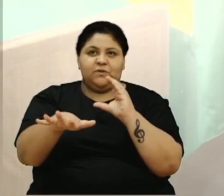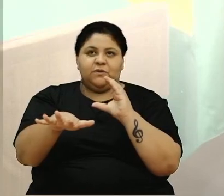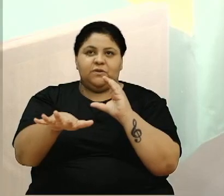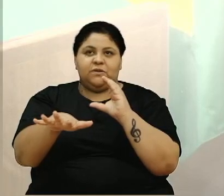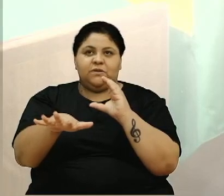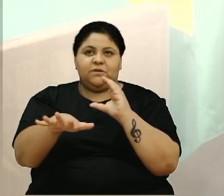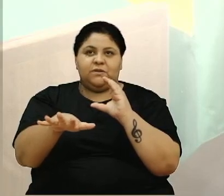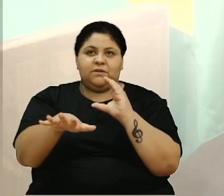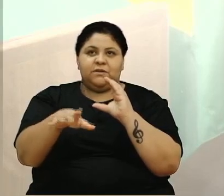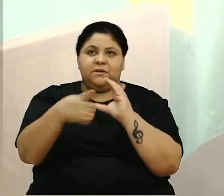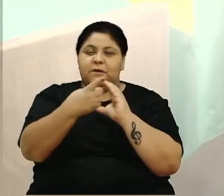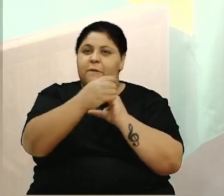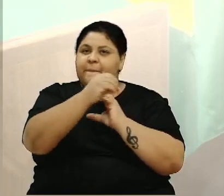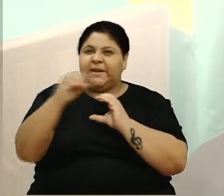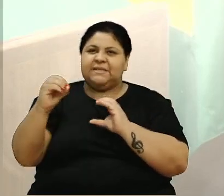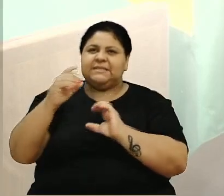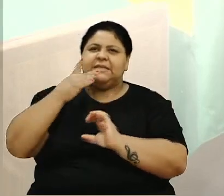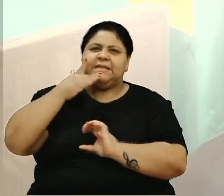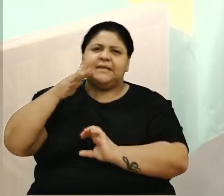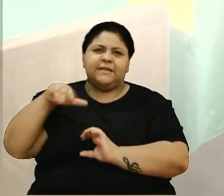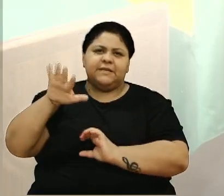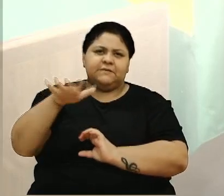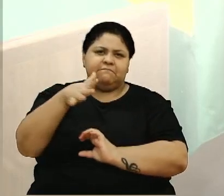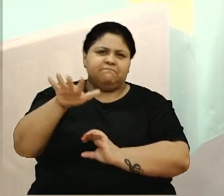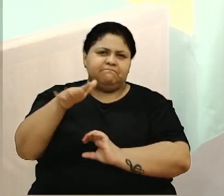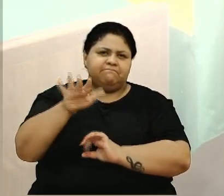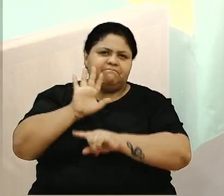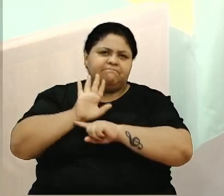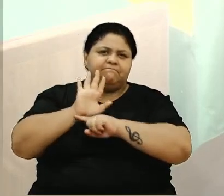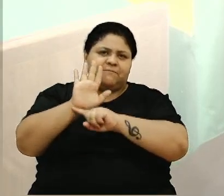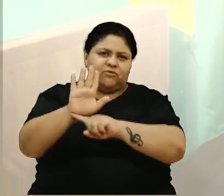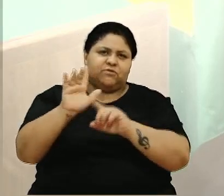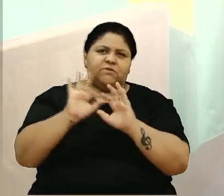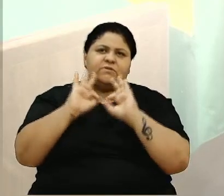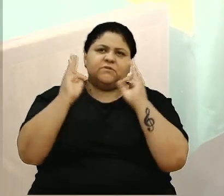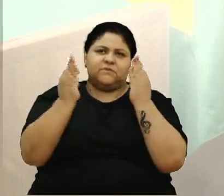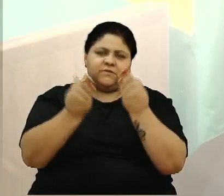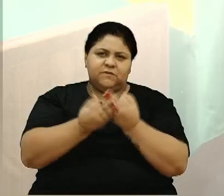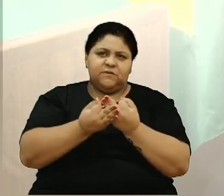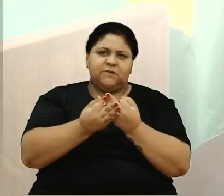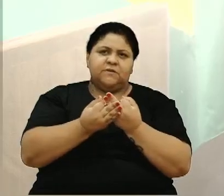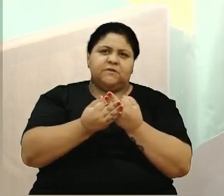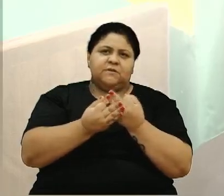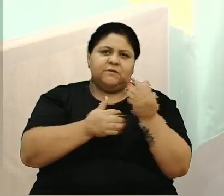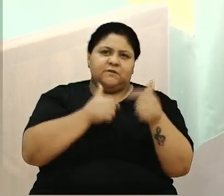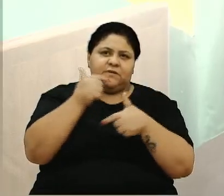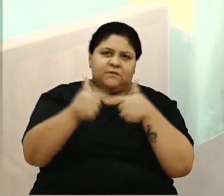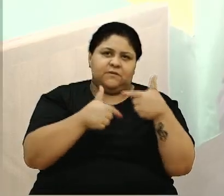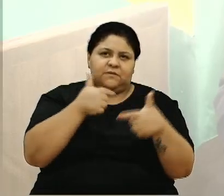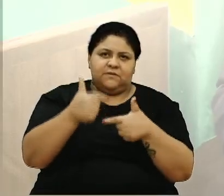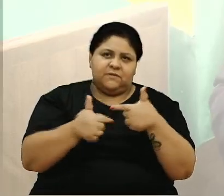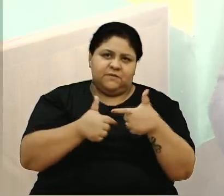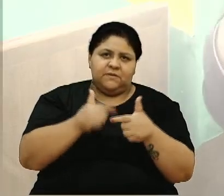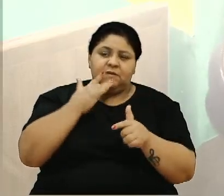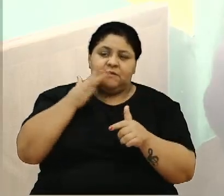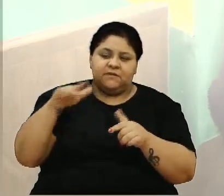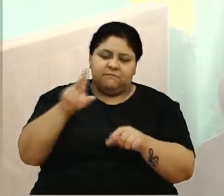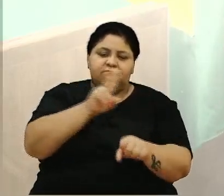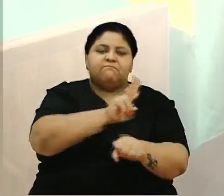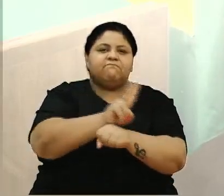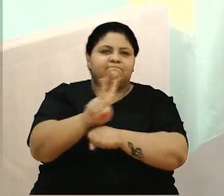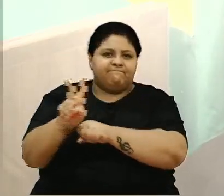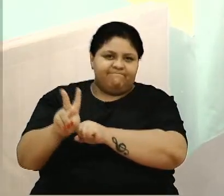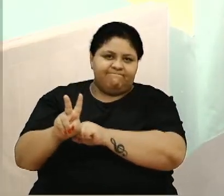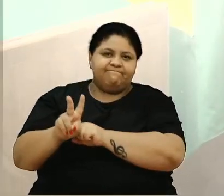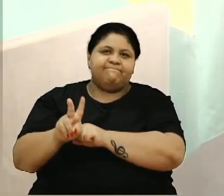para 100 crianças, em torno de 100 crianças, ajudando 100 famílias a poder trabalhar e deixar as crianças bem cuidadas. E esperando